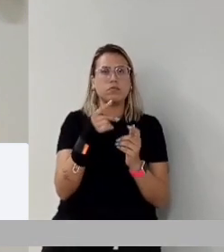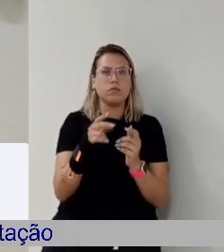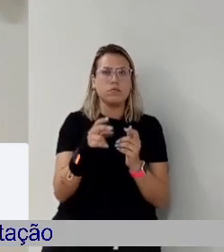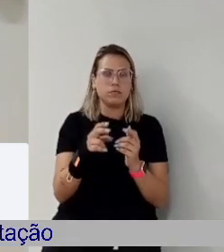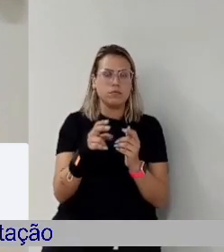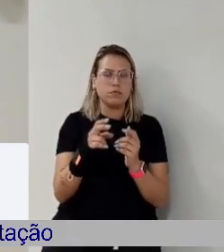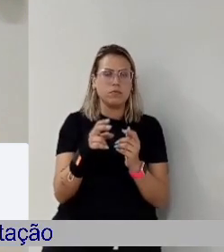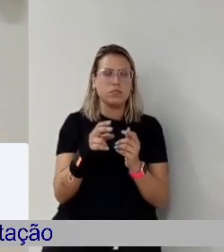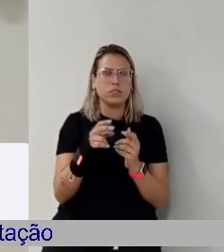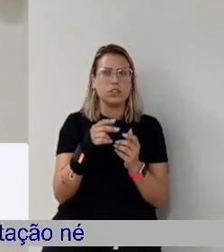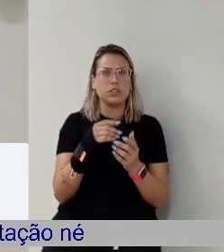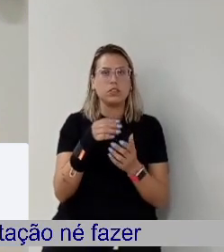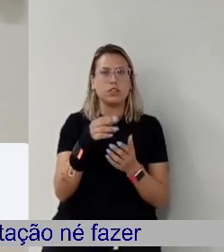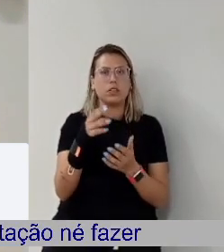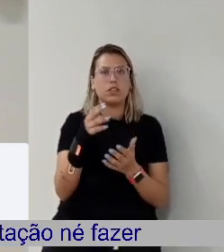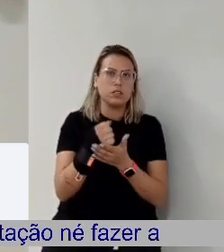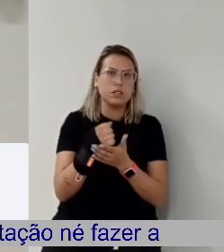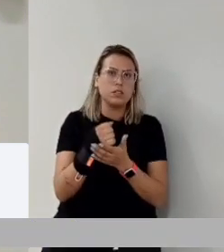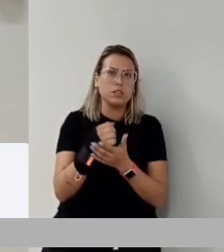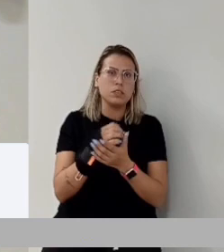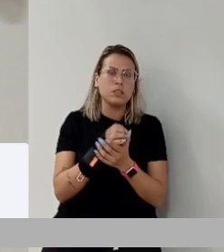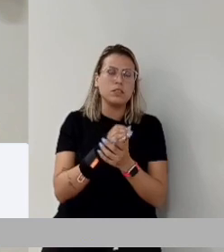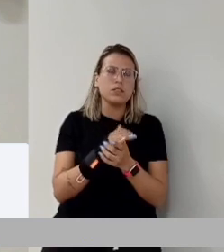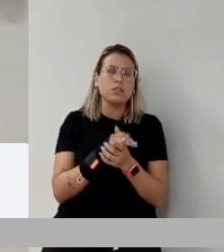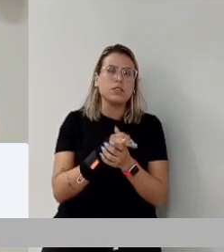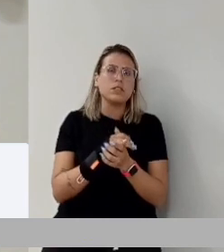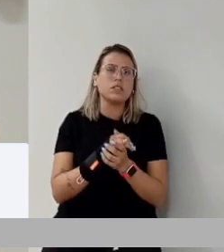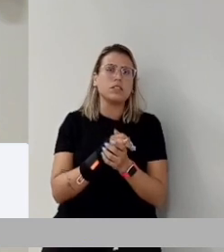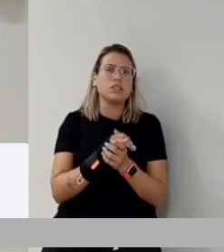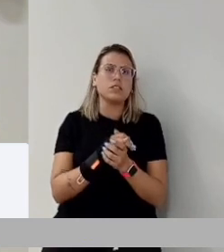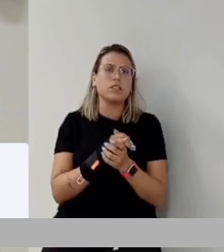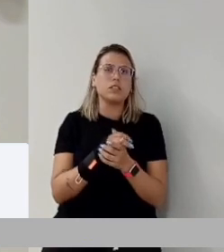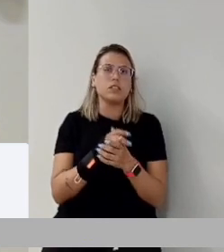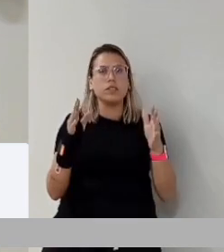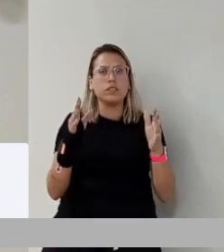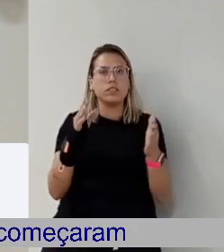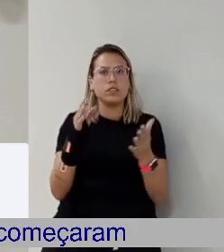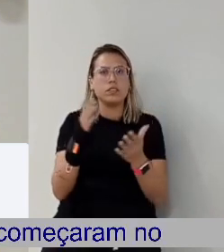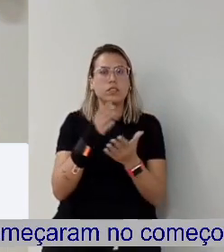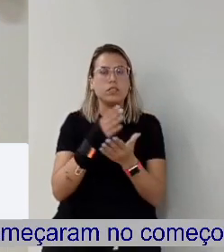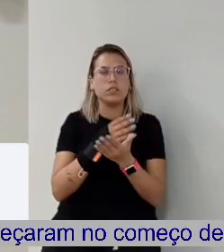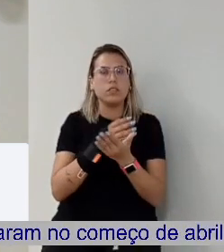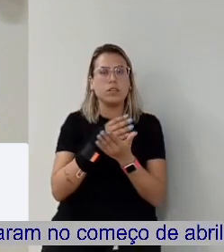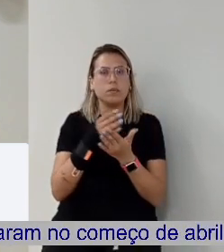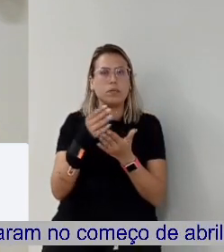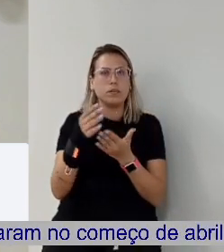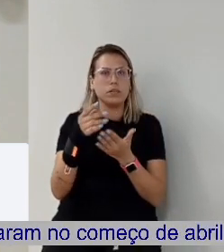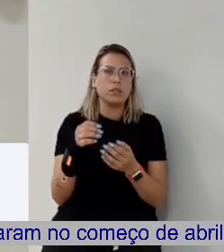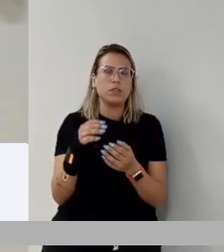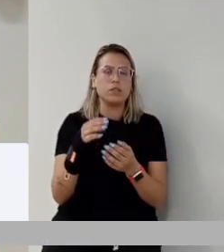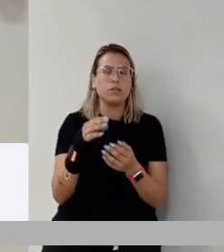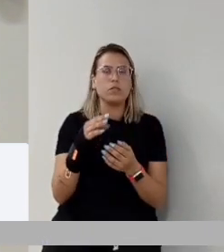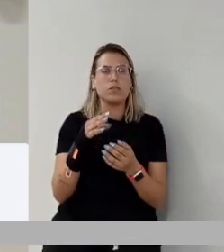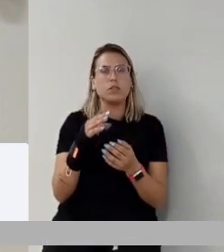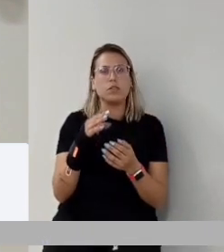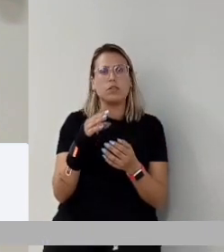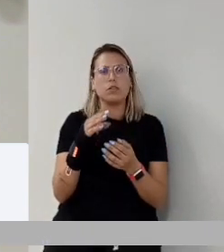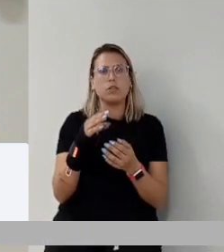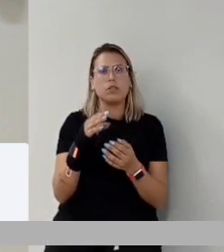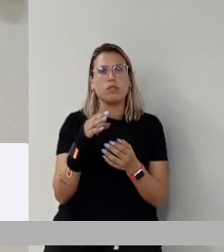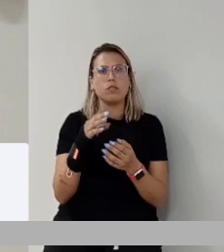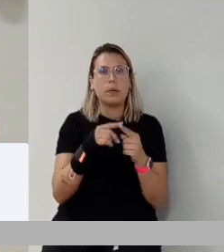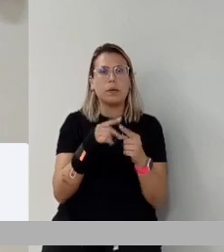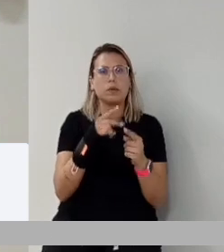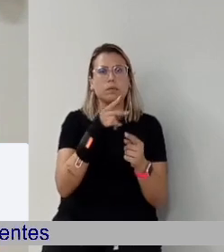né fazer a contratação e a previsão de Se começar no começo de abril o CTE então e com isso aí fica os